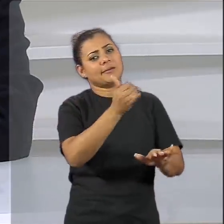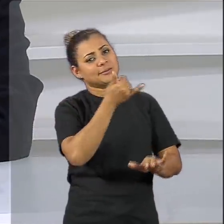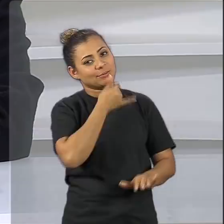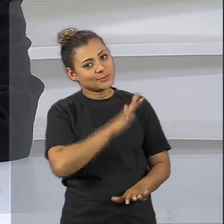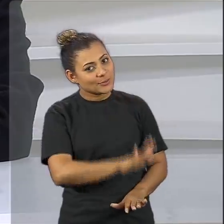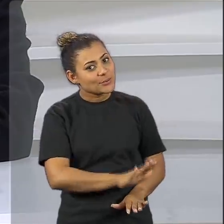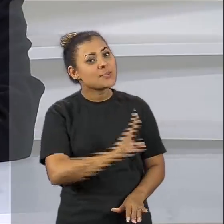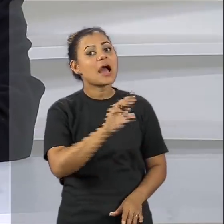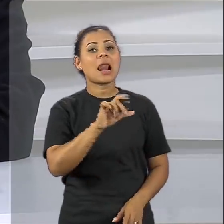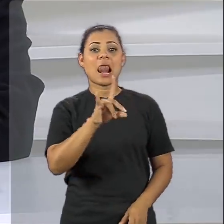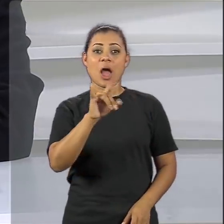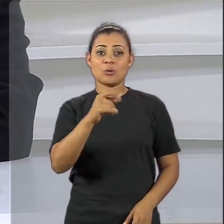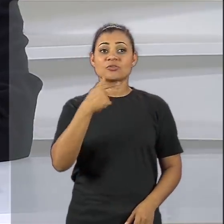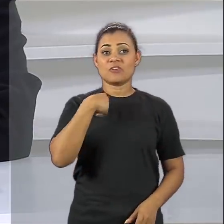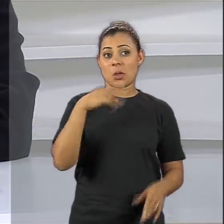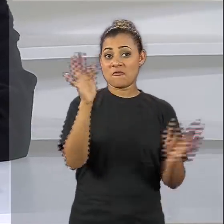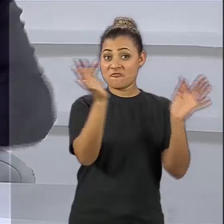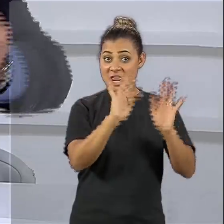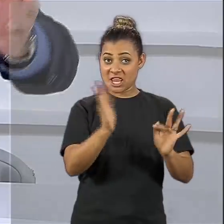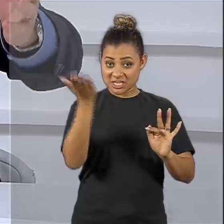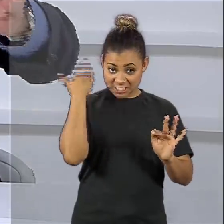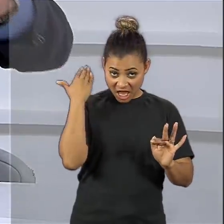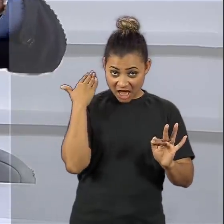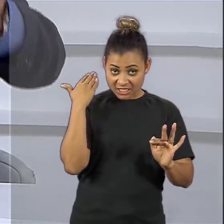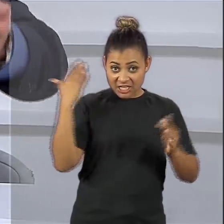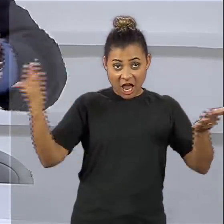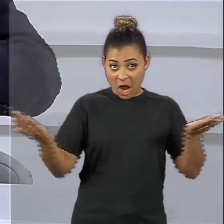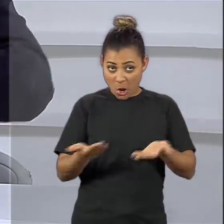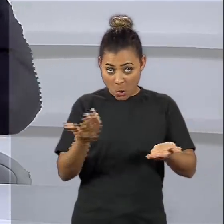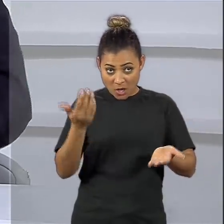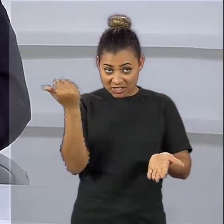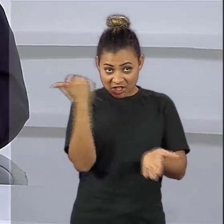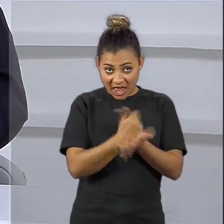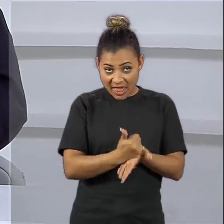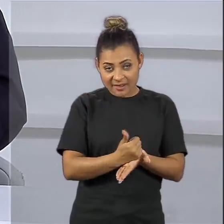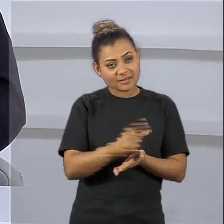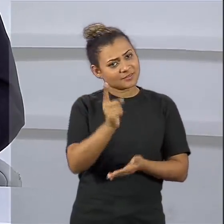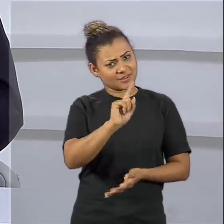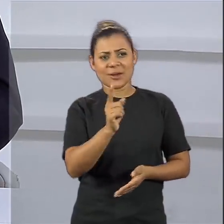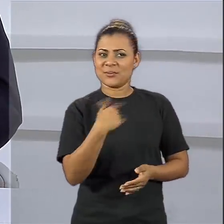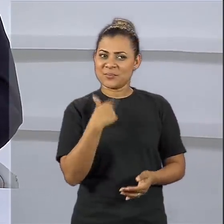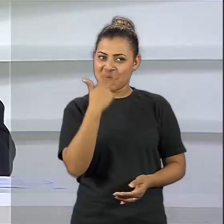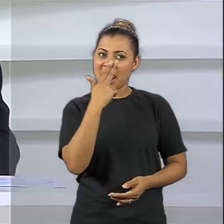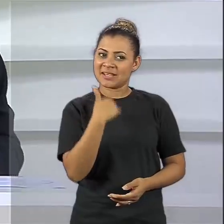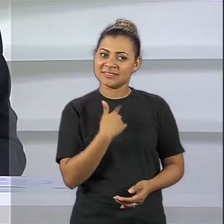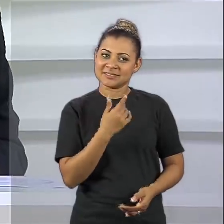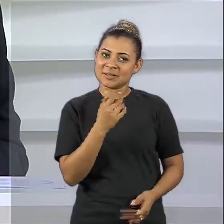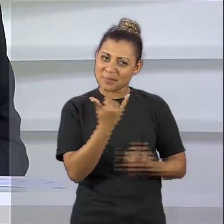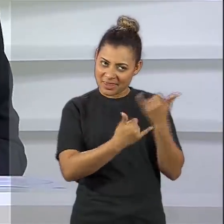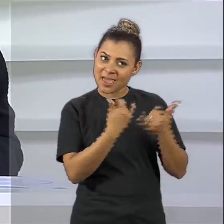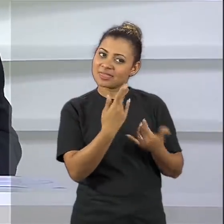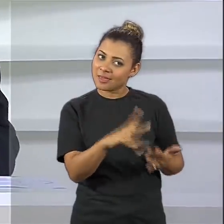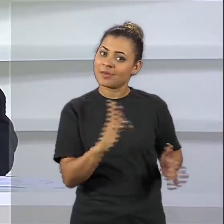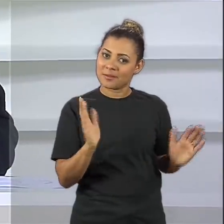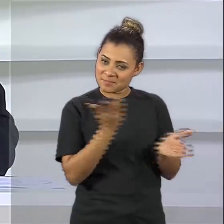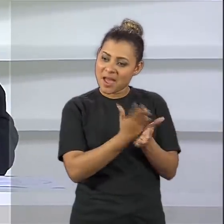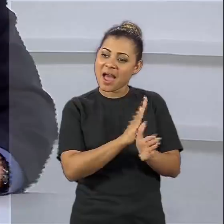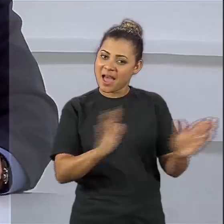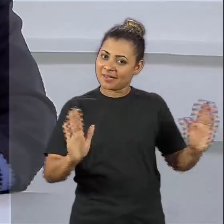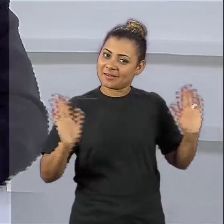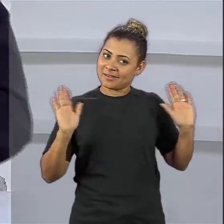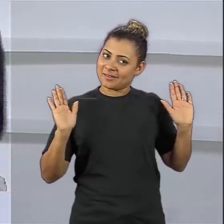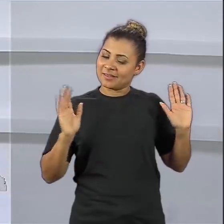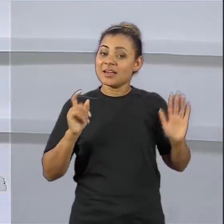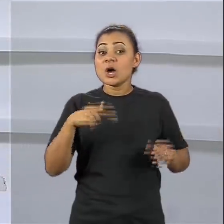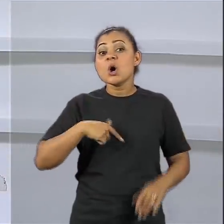essa história de que eu era feliz e não sabia. Não, claro, mas uma parcela do eleitorado... Mas eu era menos infeliz, talvez. Era